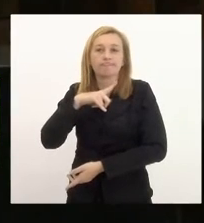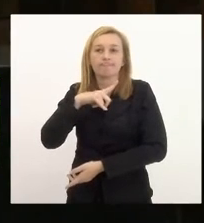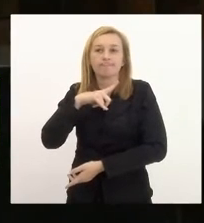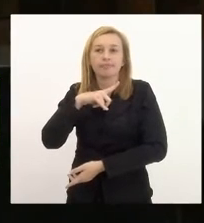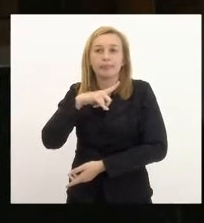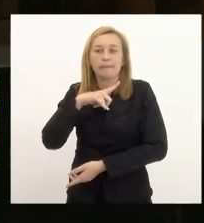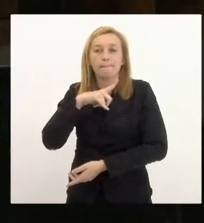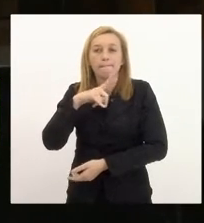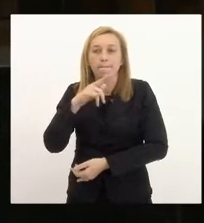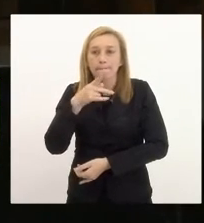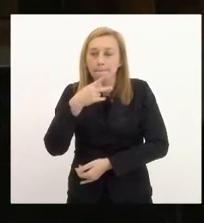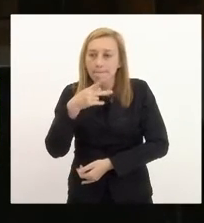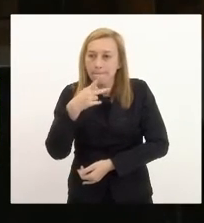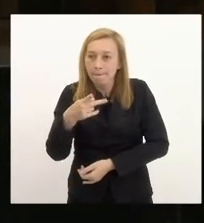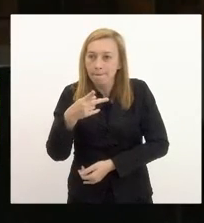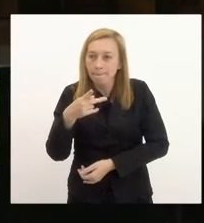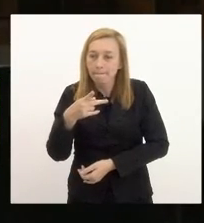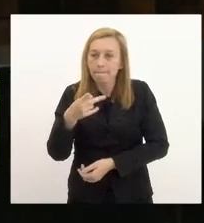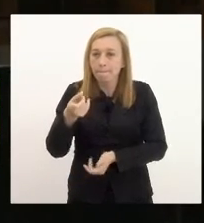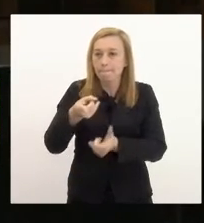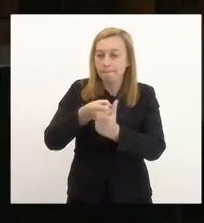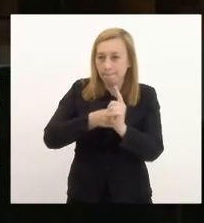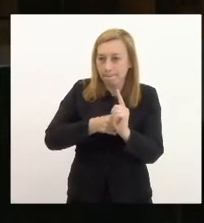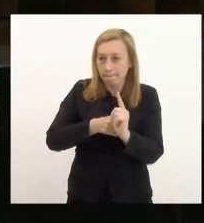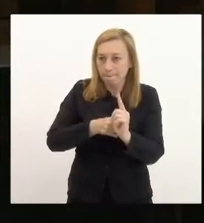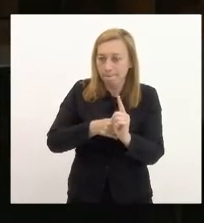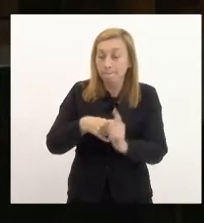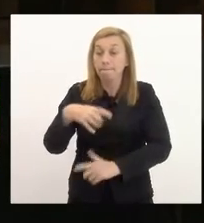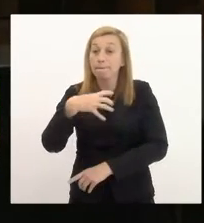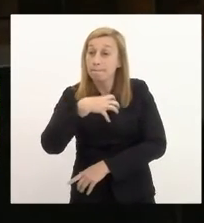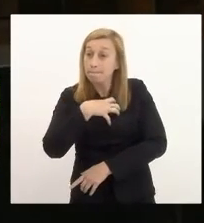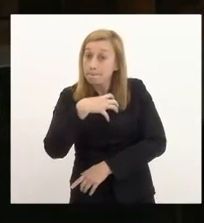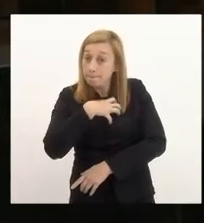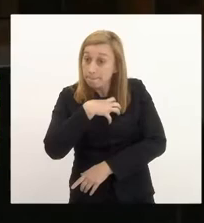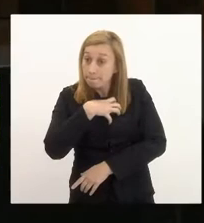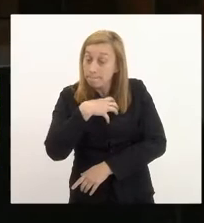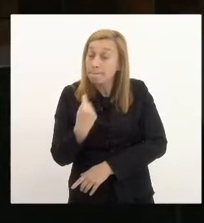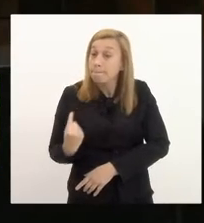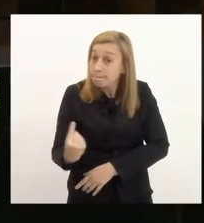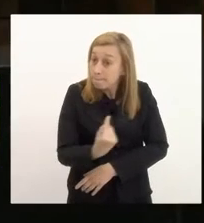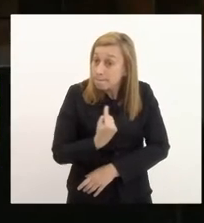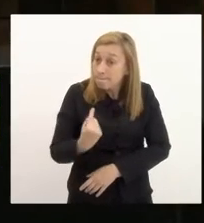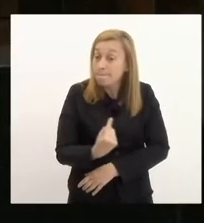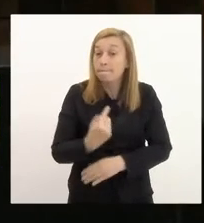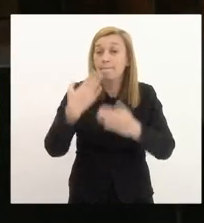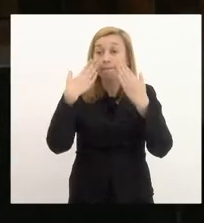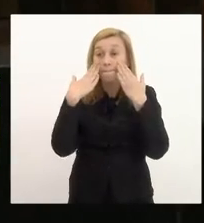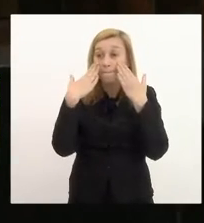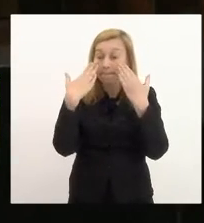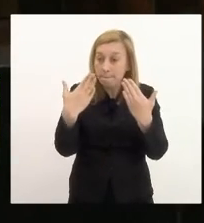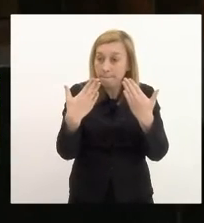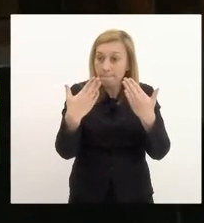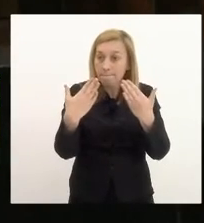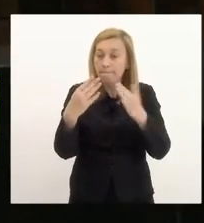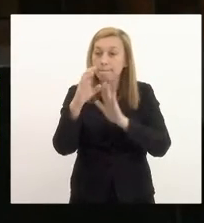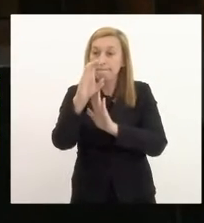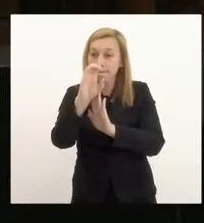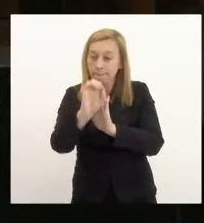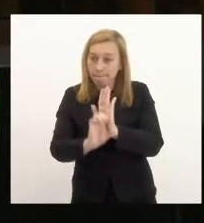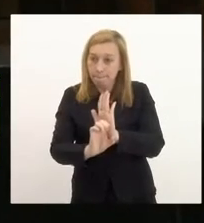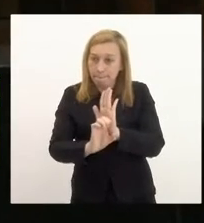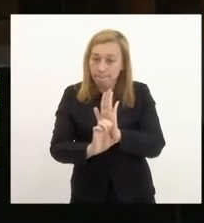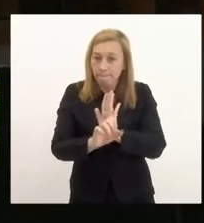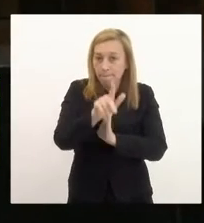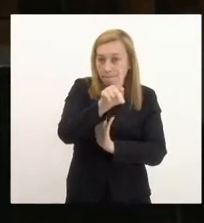senhores de declarar moratória dessa dívida e nesse sentido nós apresentamos uma Emenda